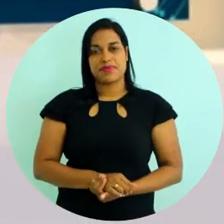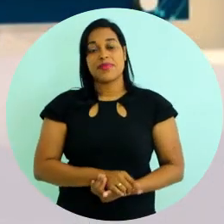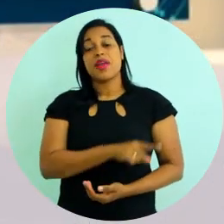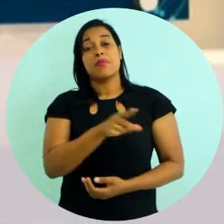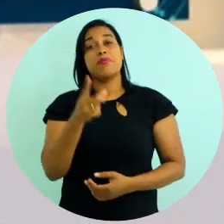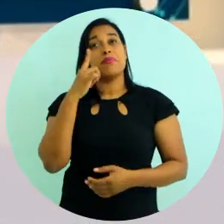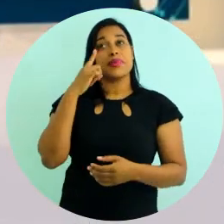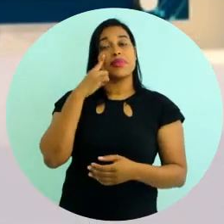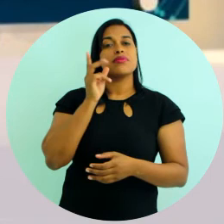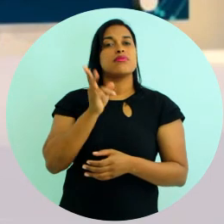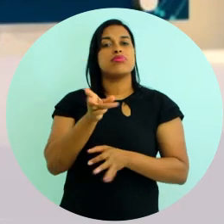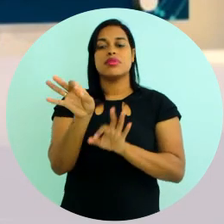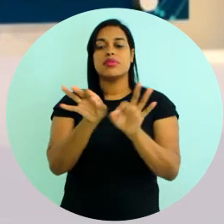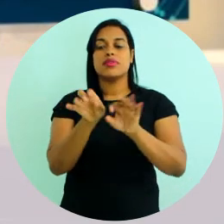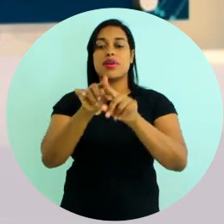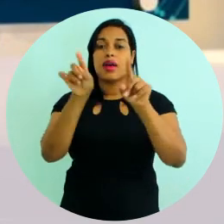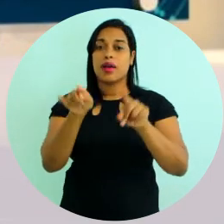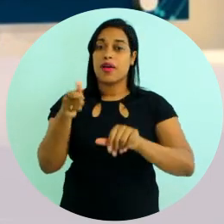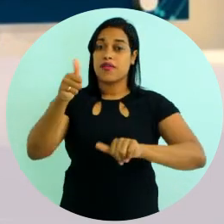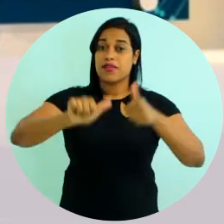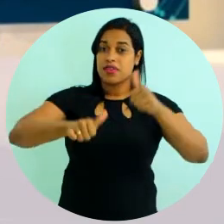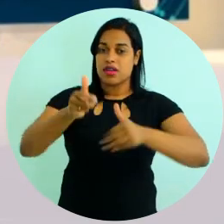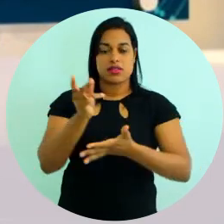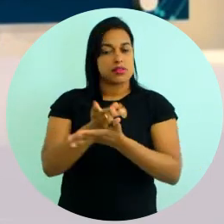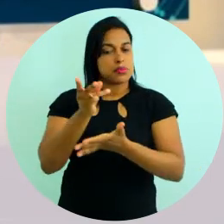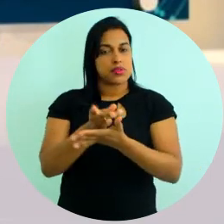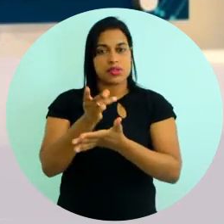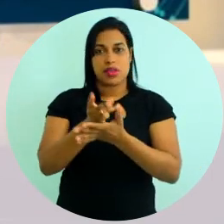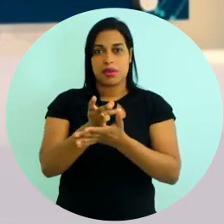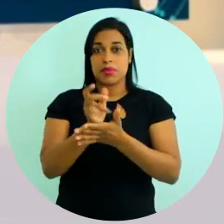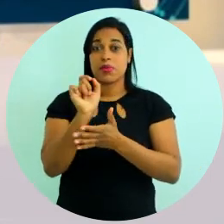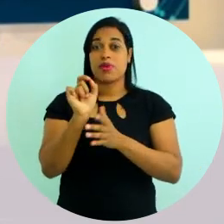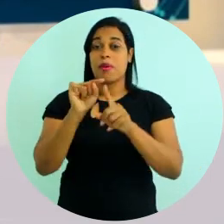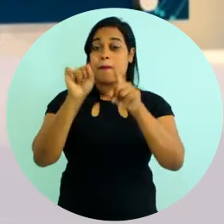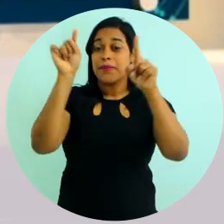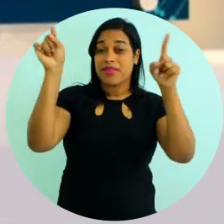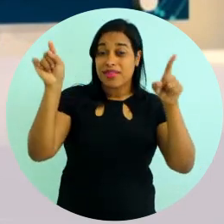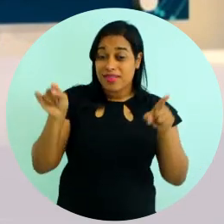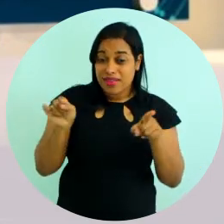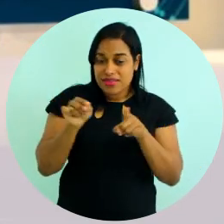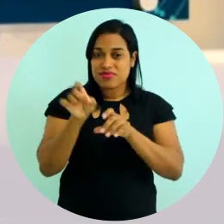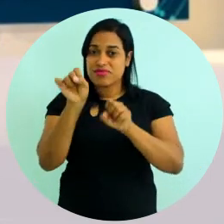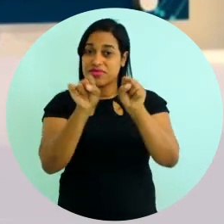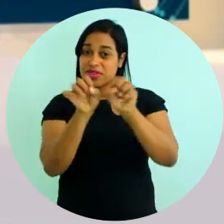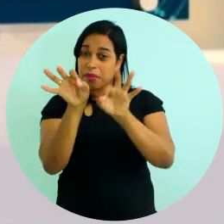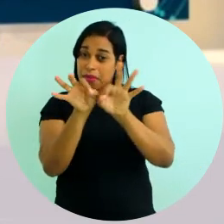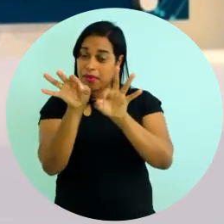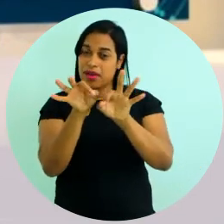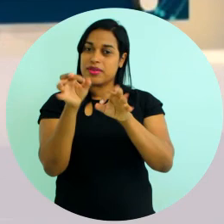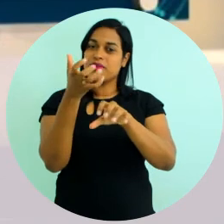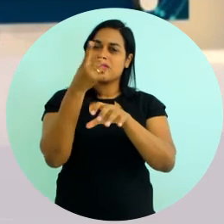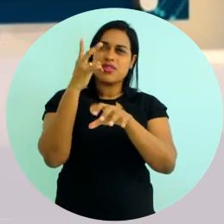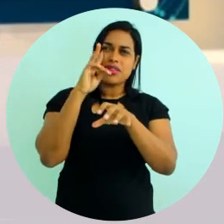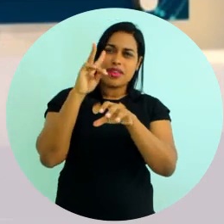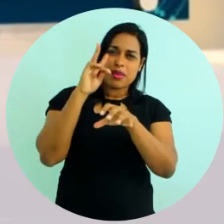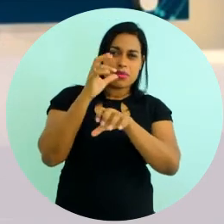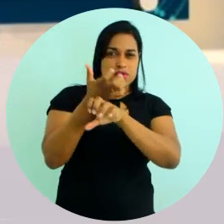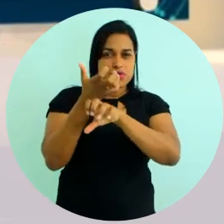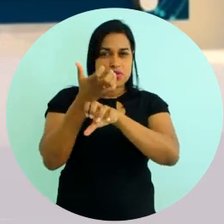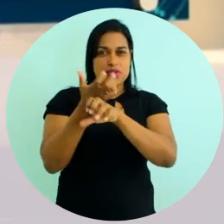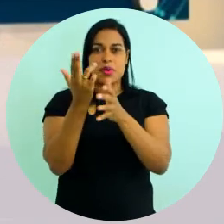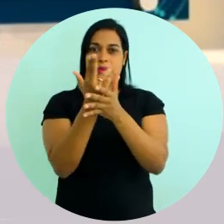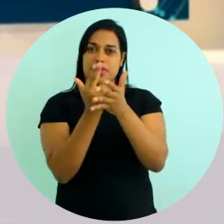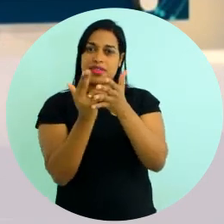Tenha em mente que esse processo de planejamento da avaliação faz parte da grande etapa de planejamento que estudamos na disciplina de